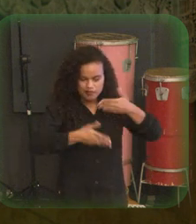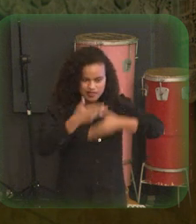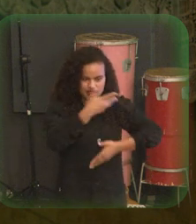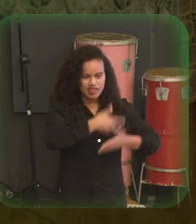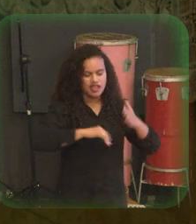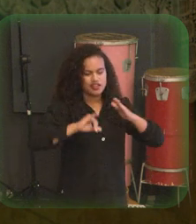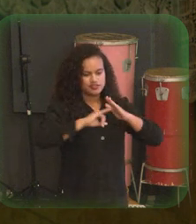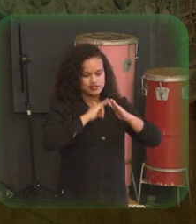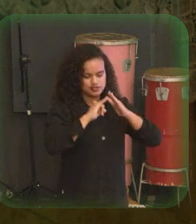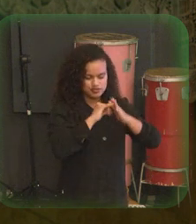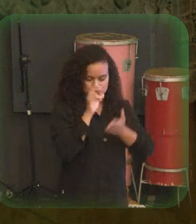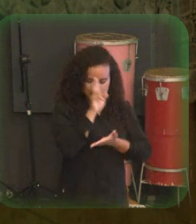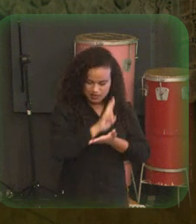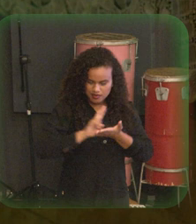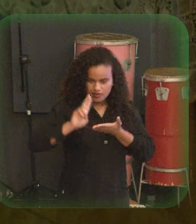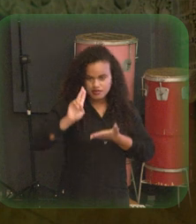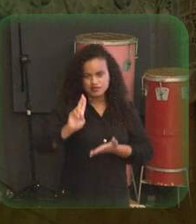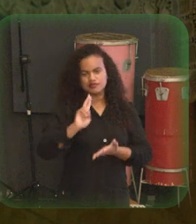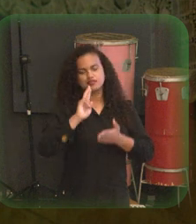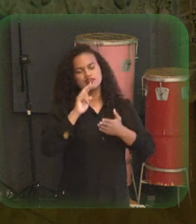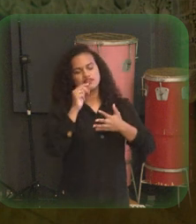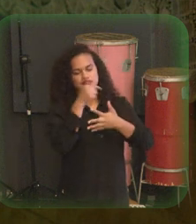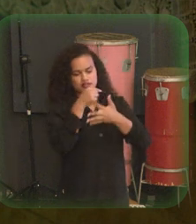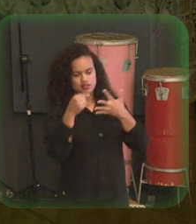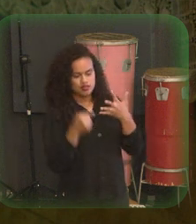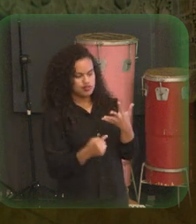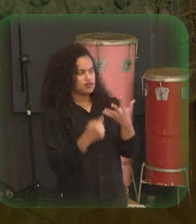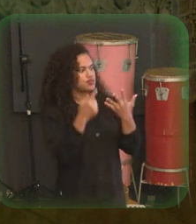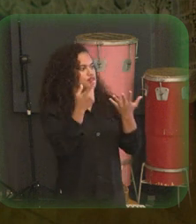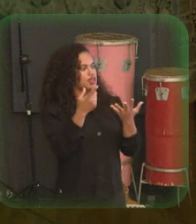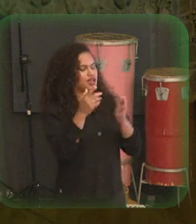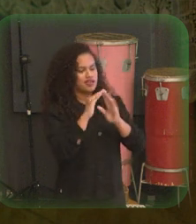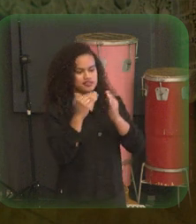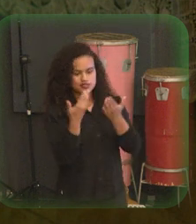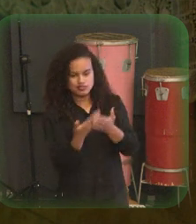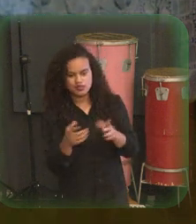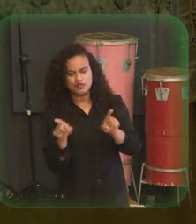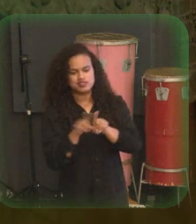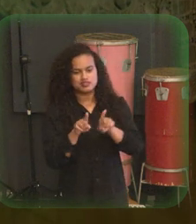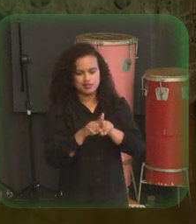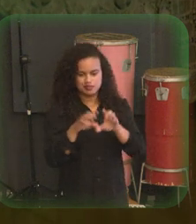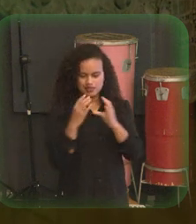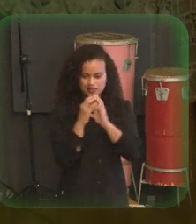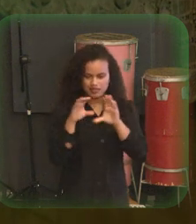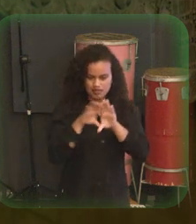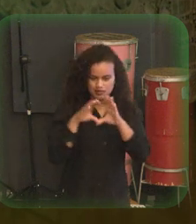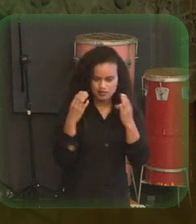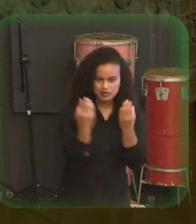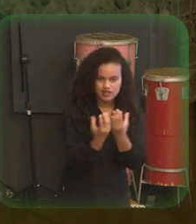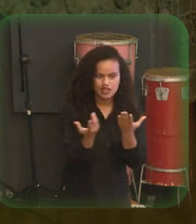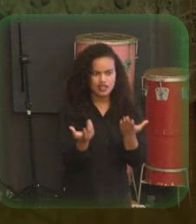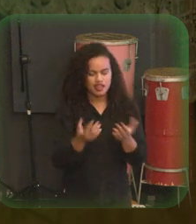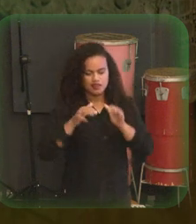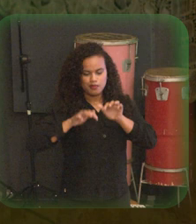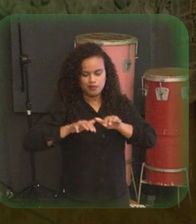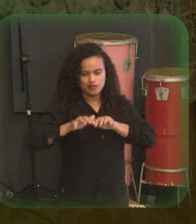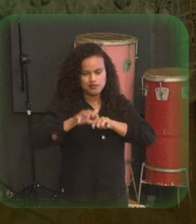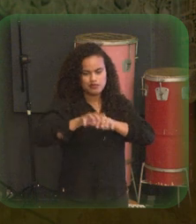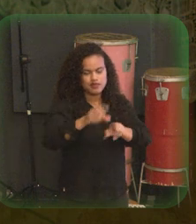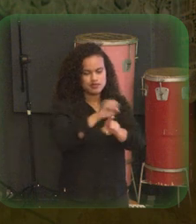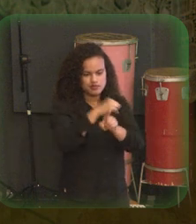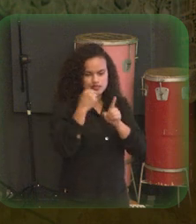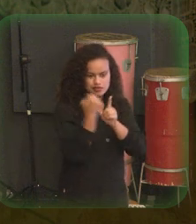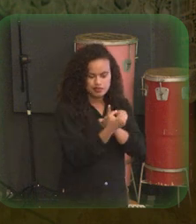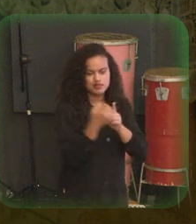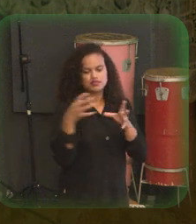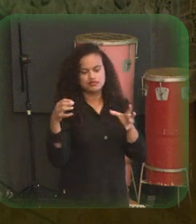as universidades, os institutos de ensino superior, as escolas, as comunidades, movimentos sociais, ou seja, assim que se faz política